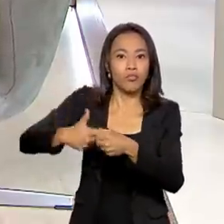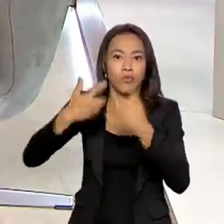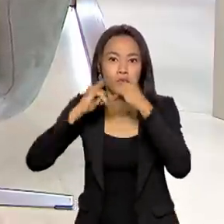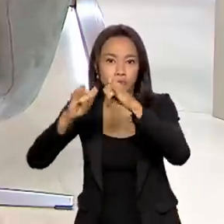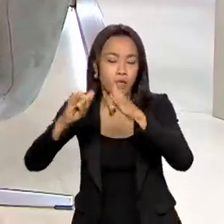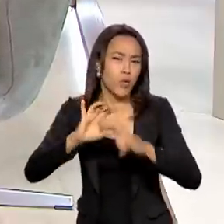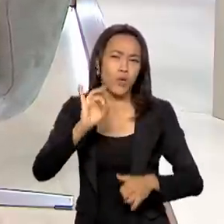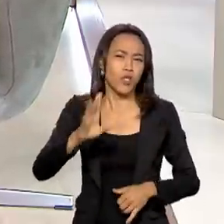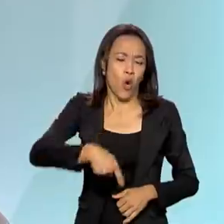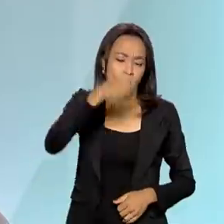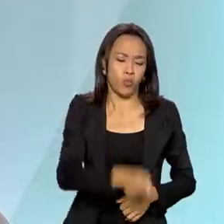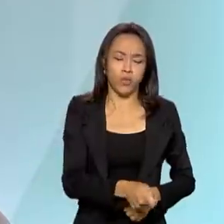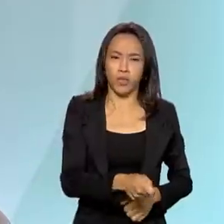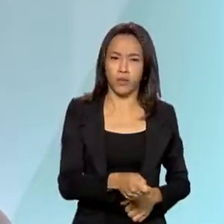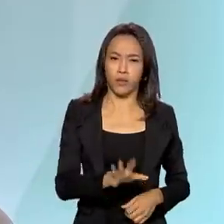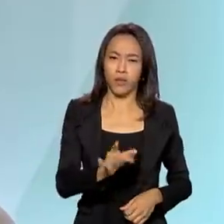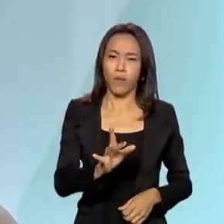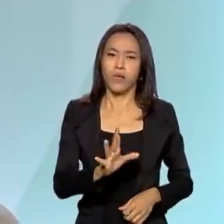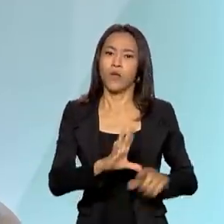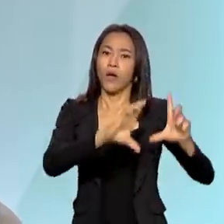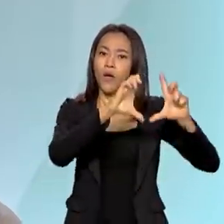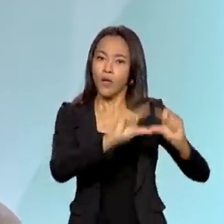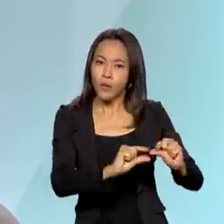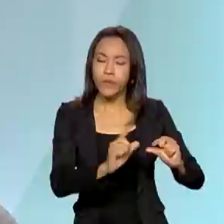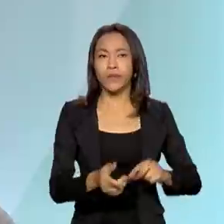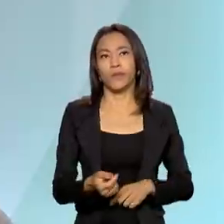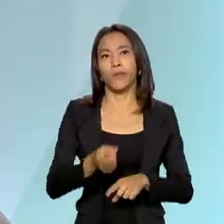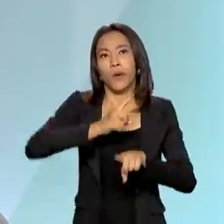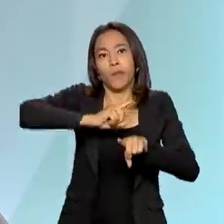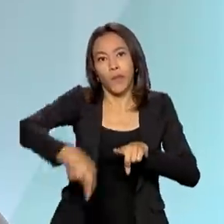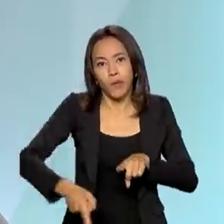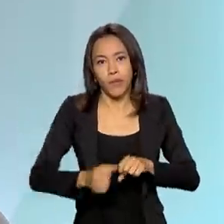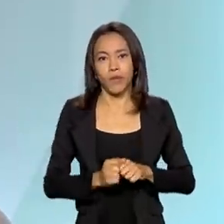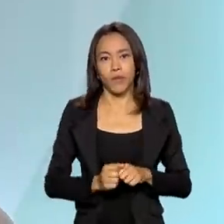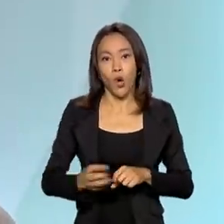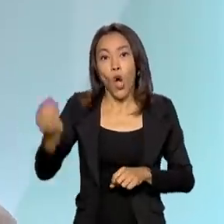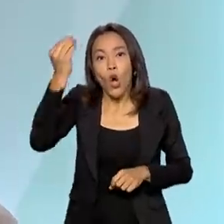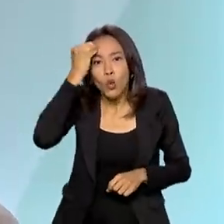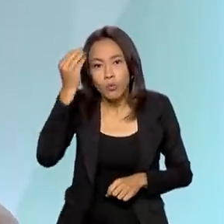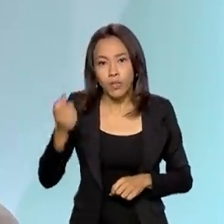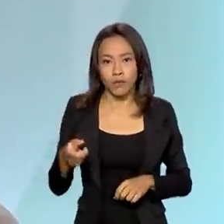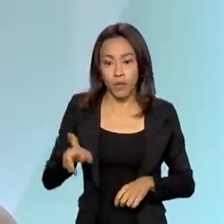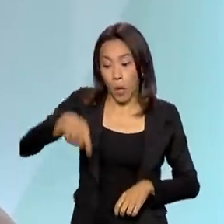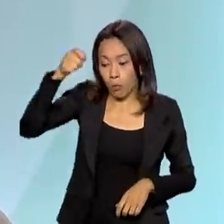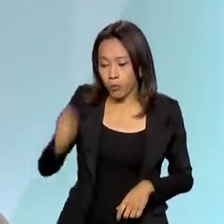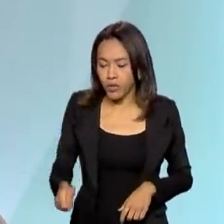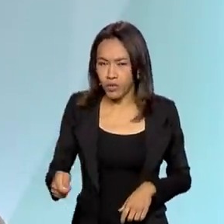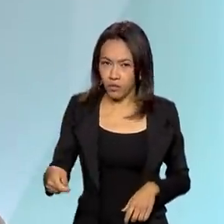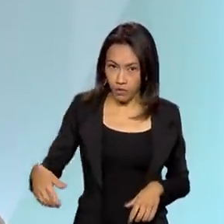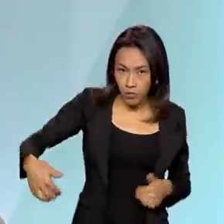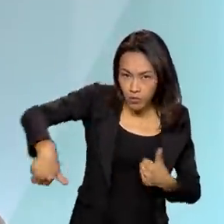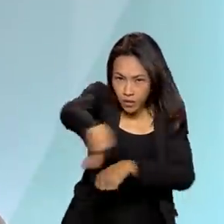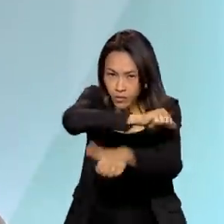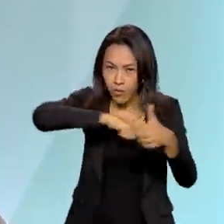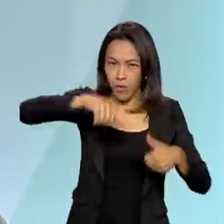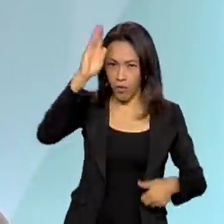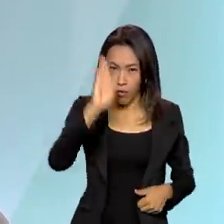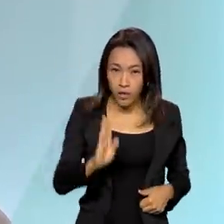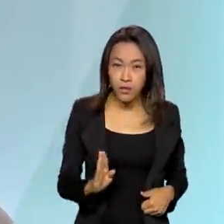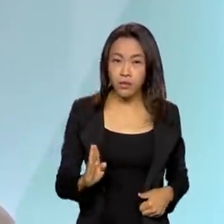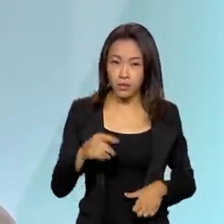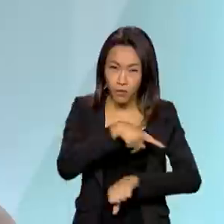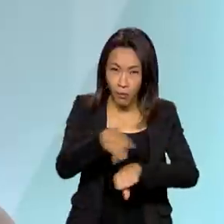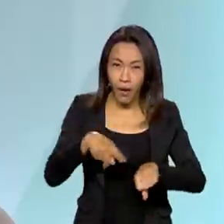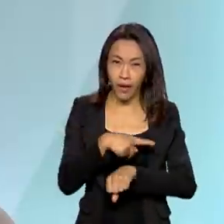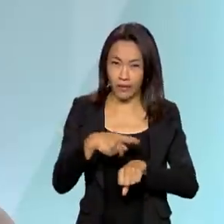governo federal entende que não é apenas reduzindo, proibindo, culpando e punindo que nós vamos transformar o Brasil num